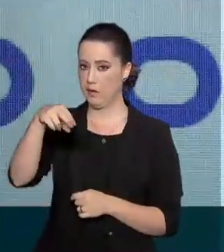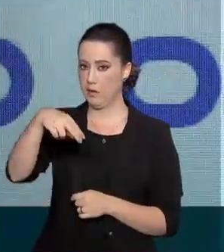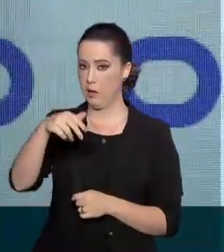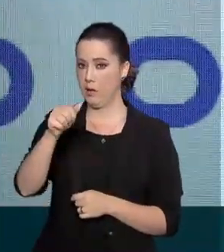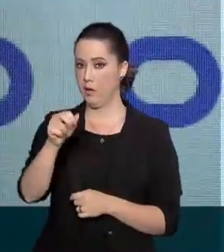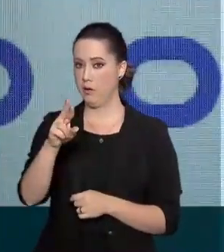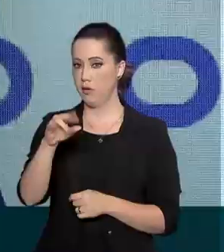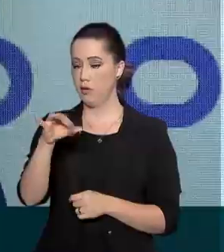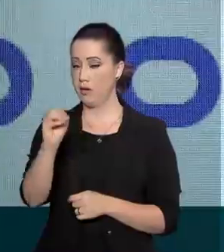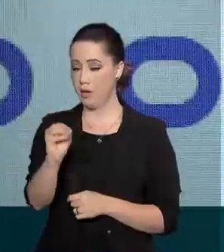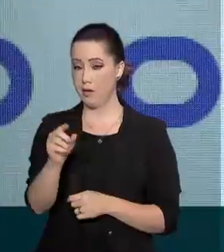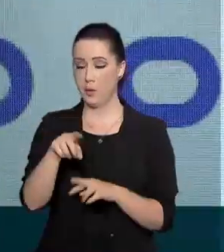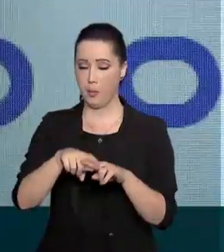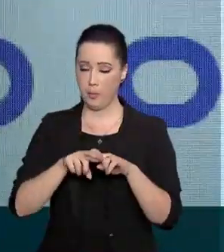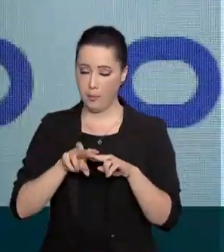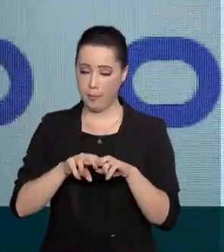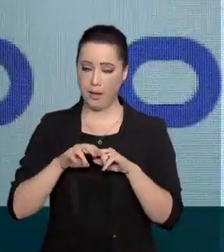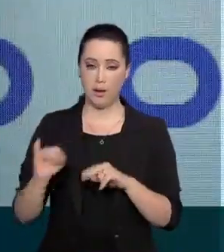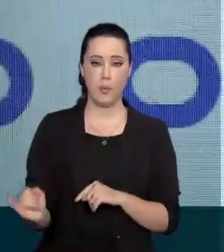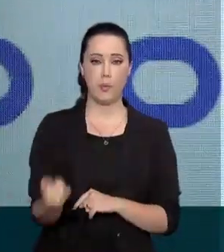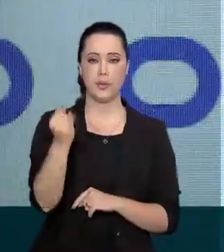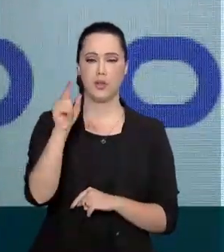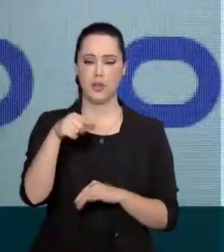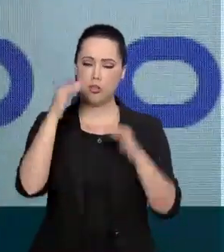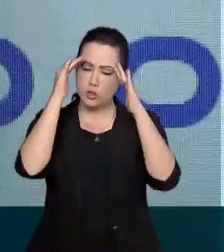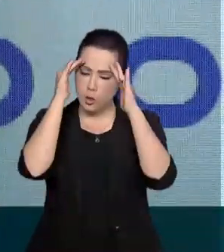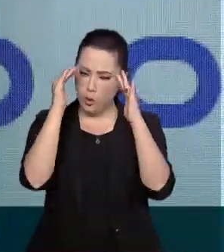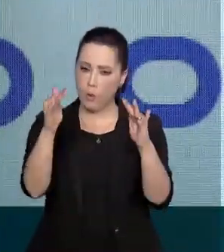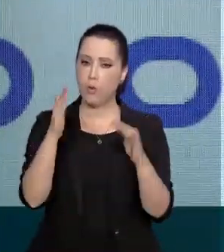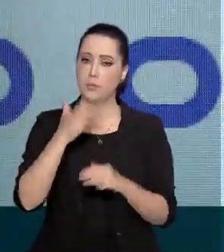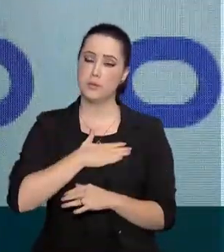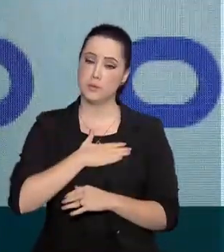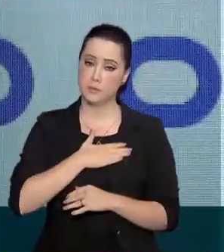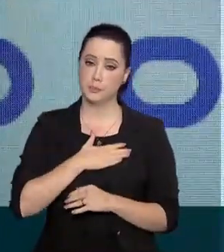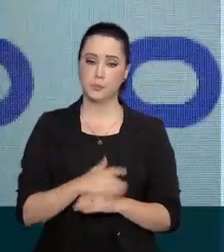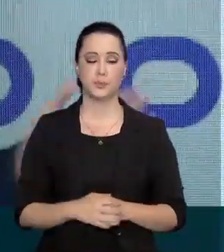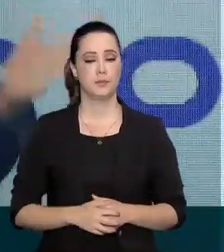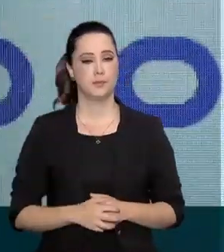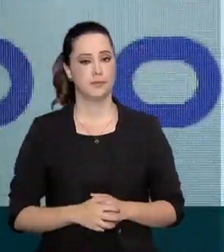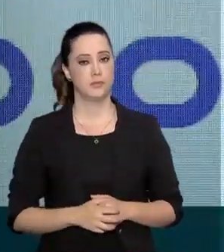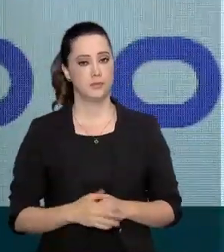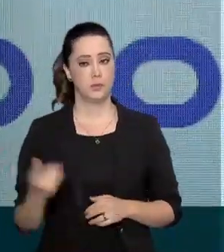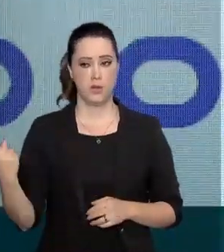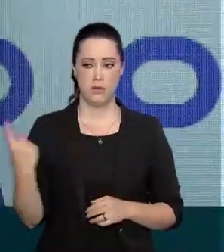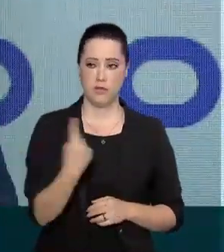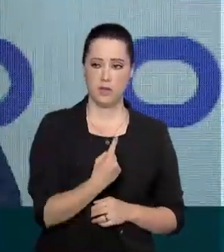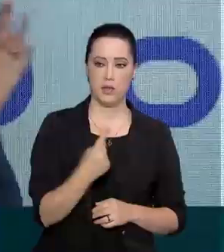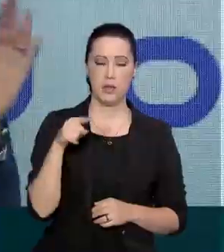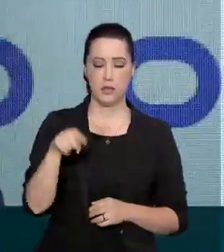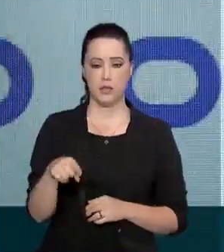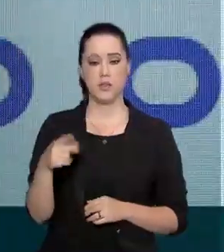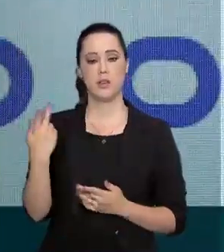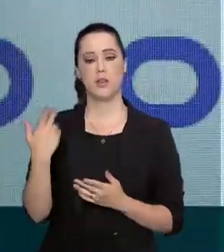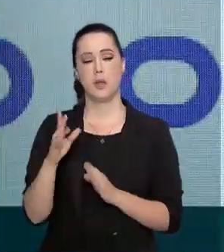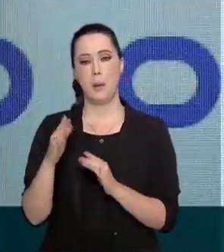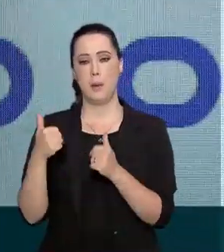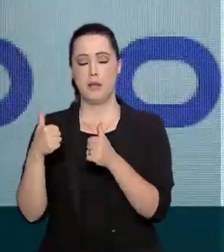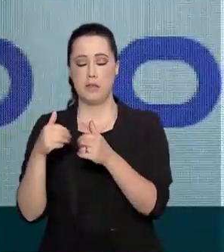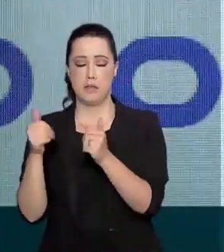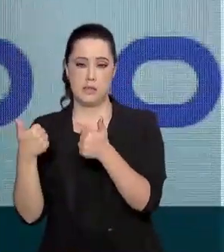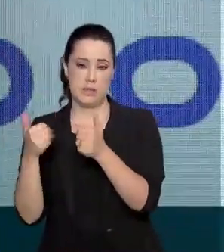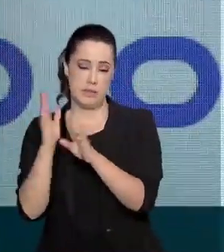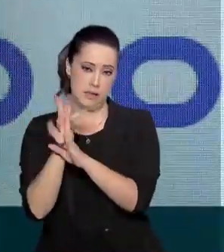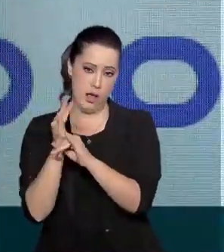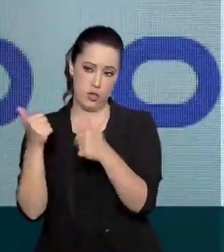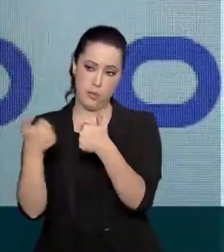por essa oportunidade. É muita honra para mim. Vem aqui do Vado Ribeira, aqui do lado. É